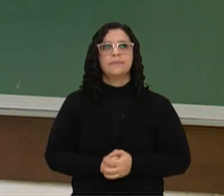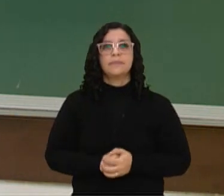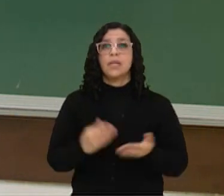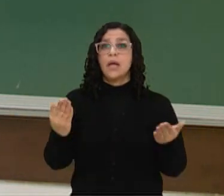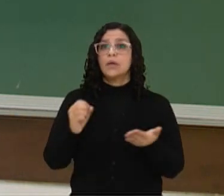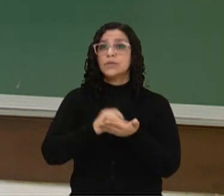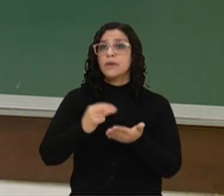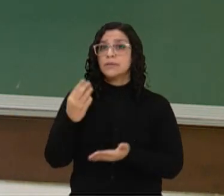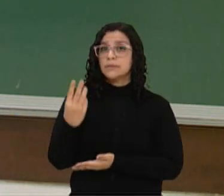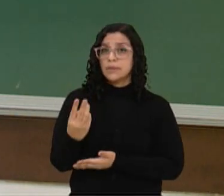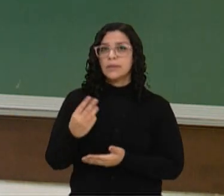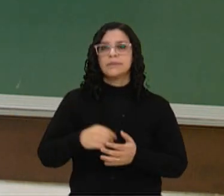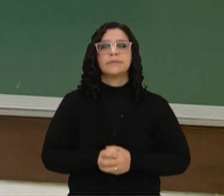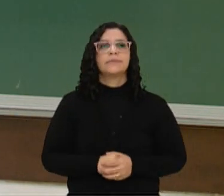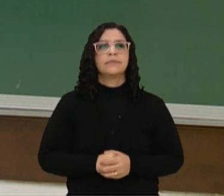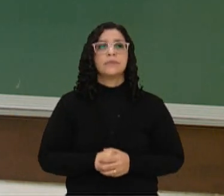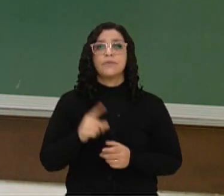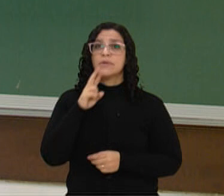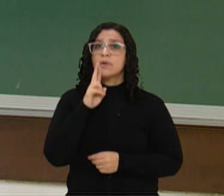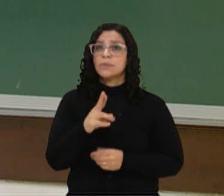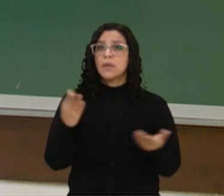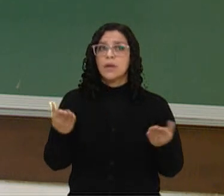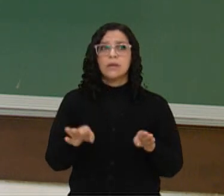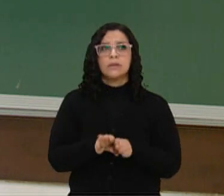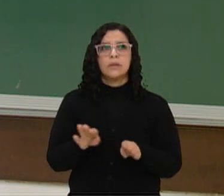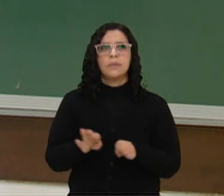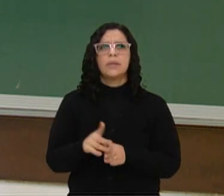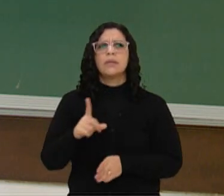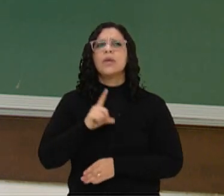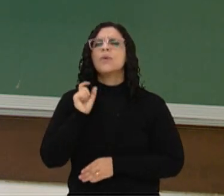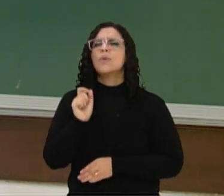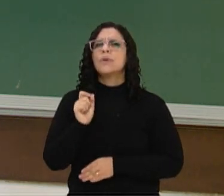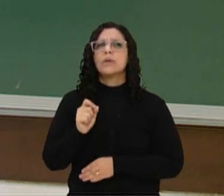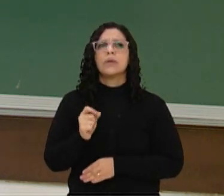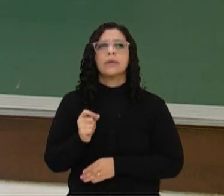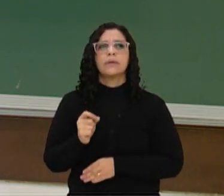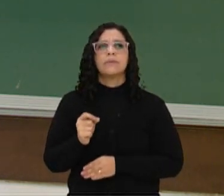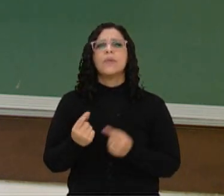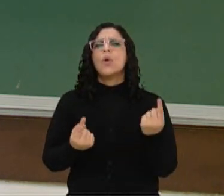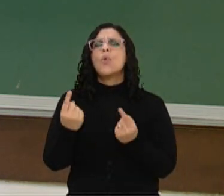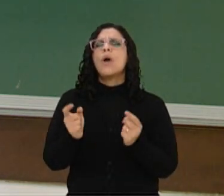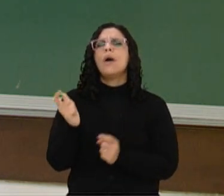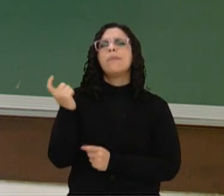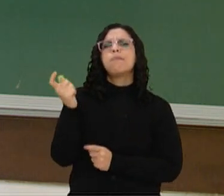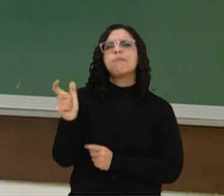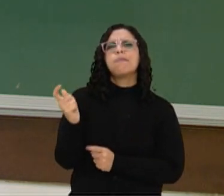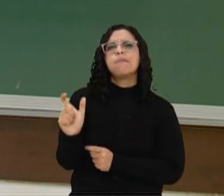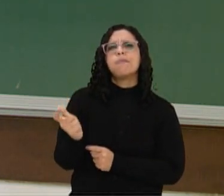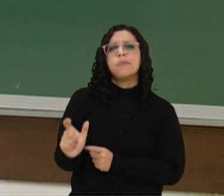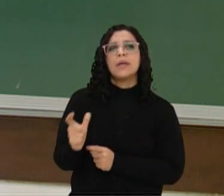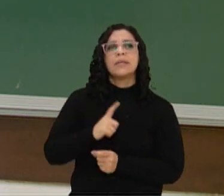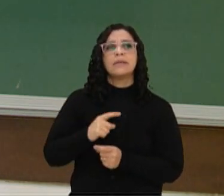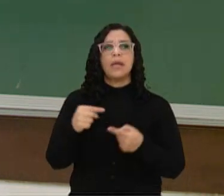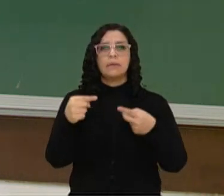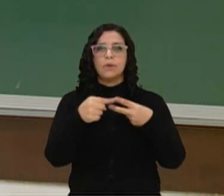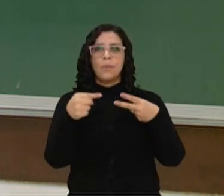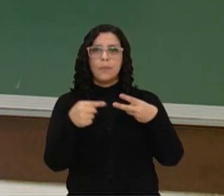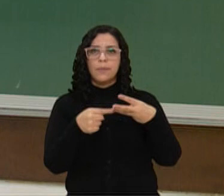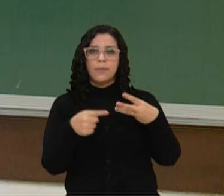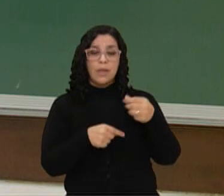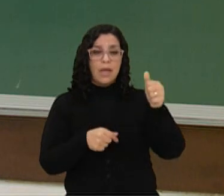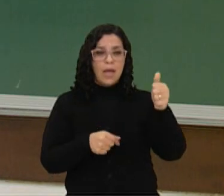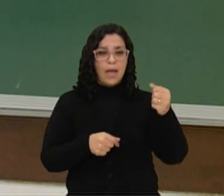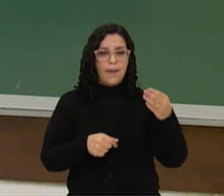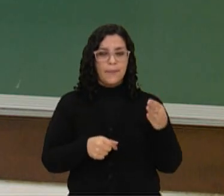tá? Atividadezinha ali para vocês responderem. Então, qual dessas palavrinhas aqui pertence a cada um dos